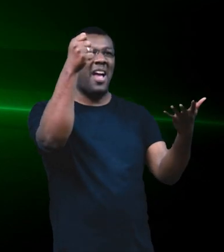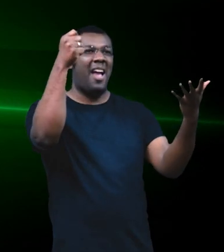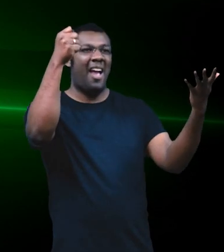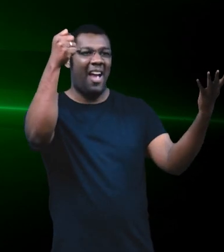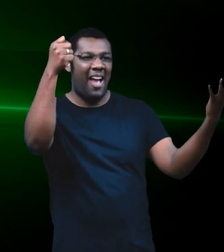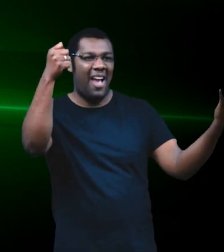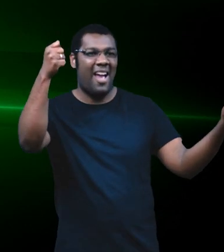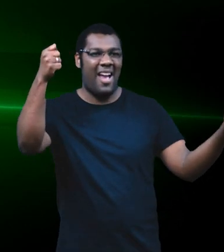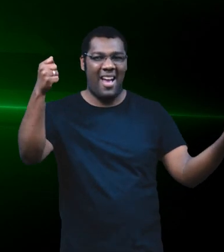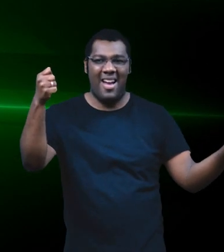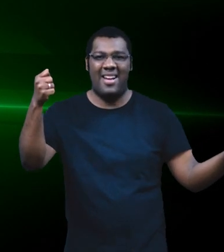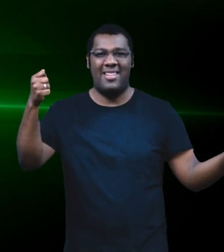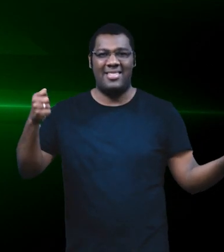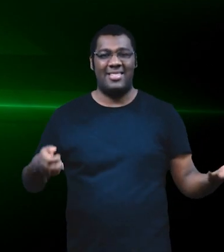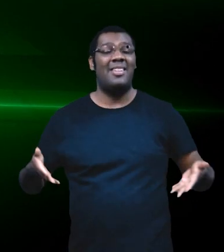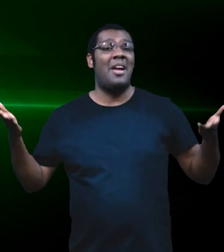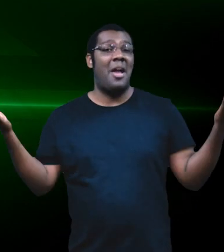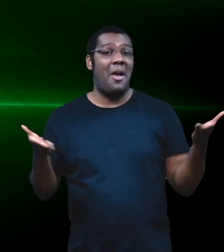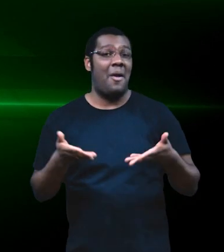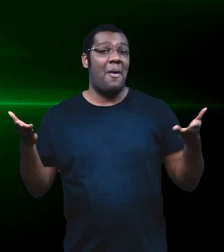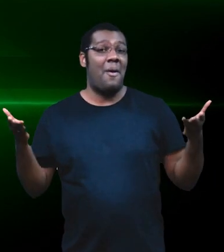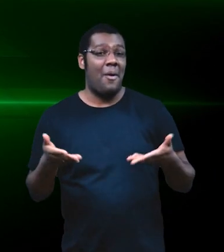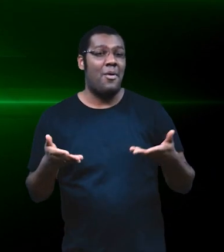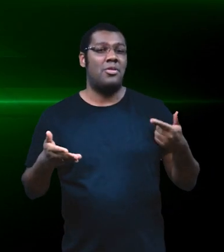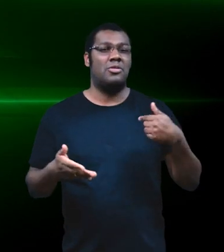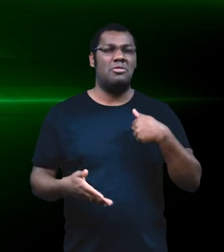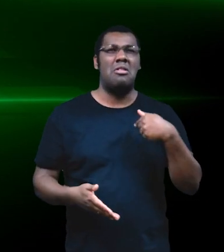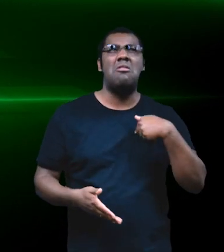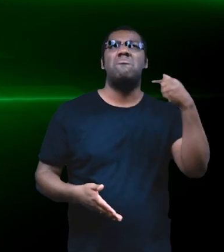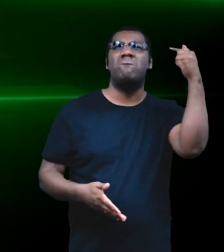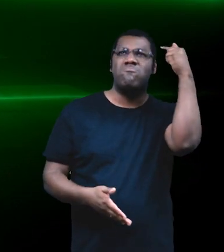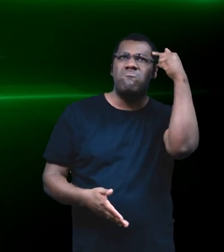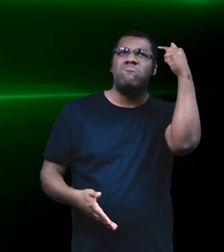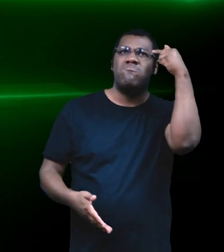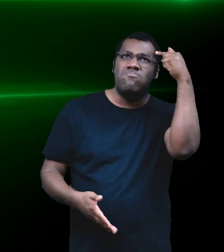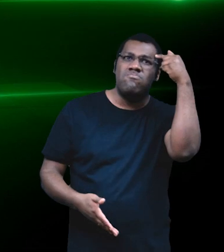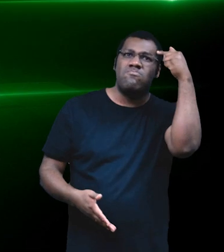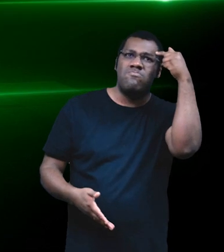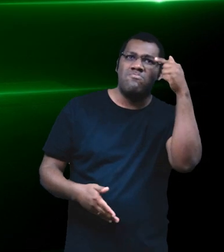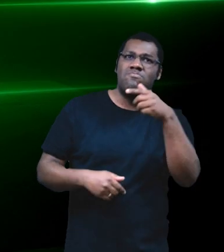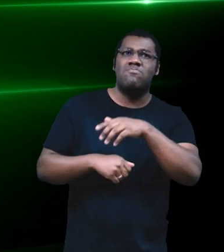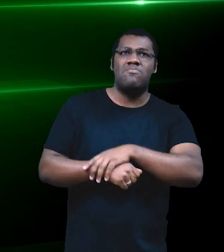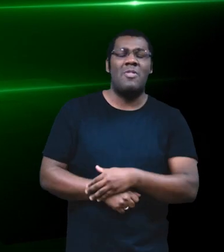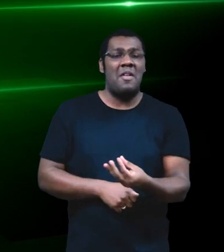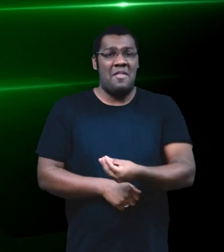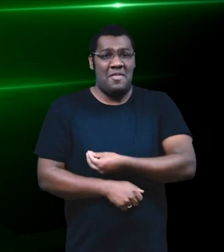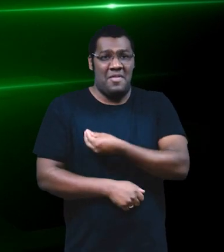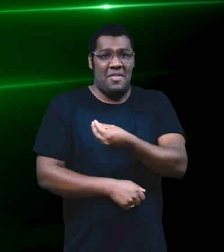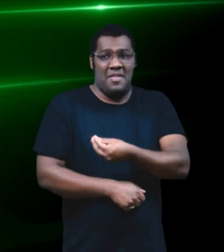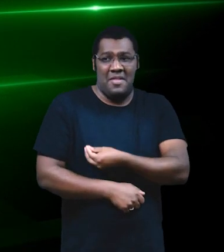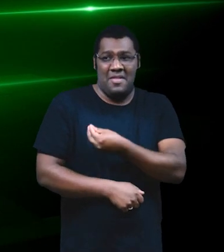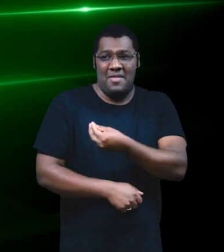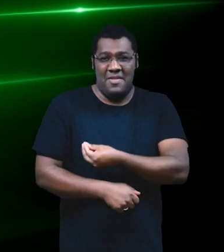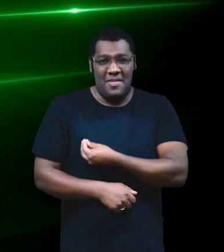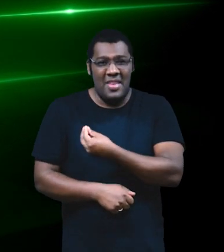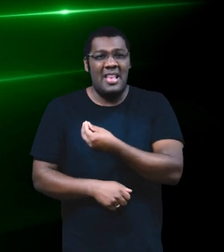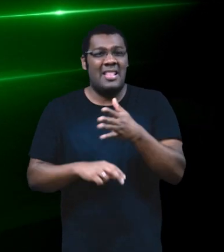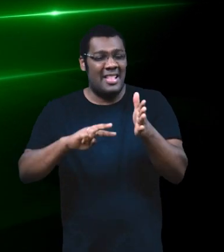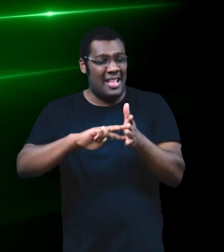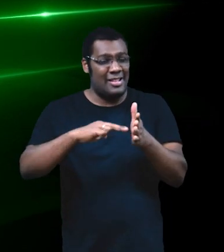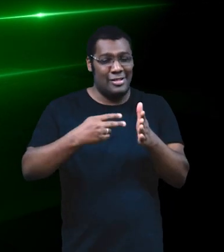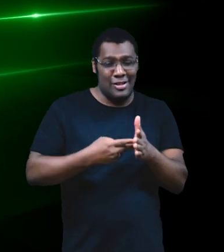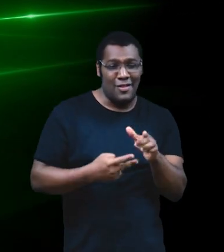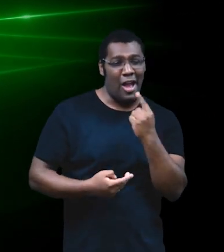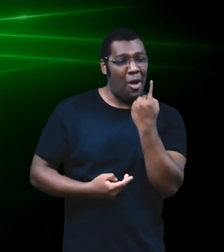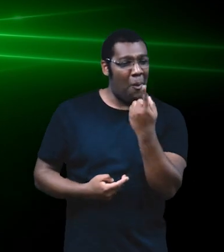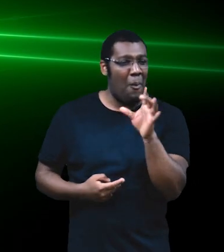É tão bom encontrar com quem compartilhar, bons momentos para se recordar. Um